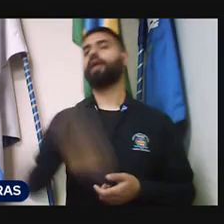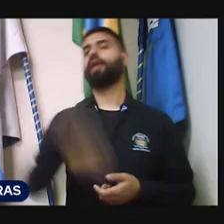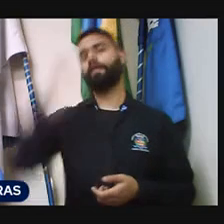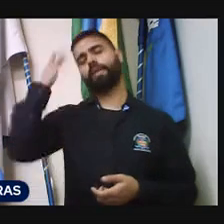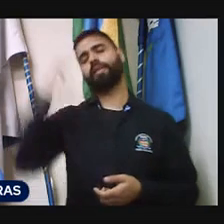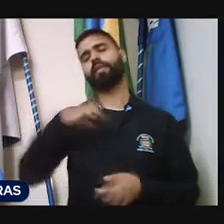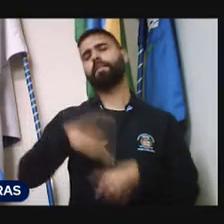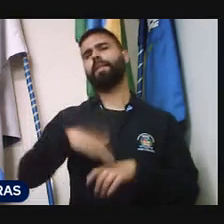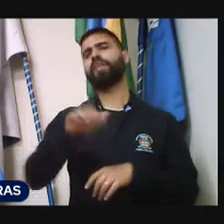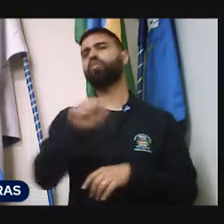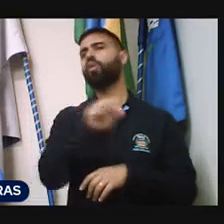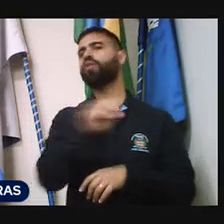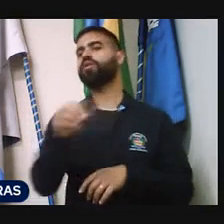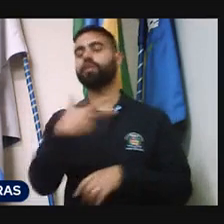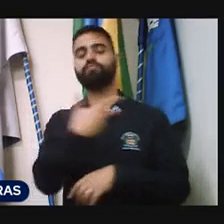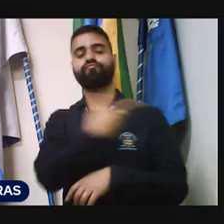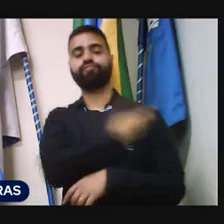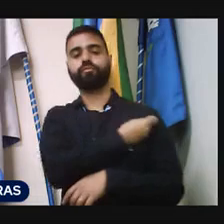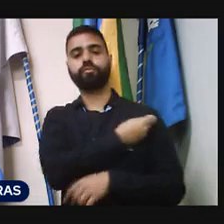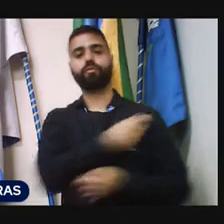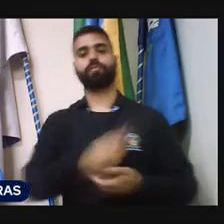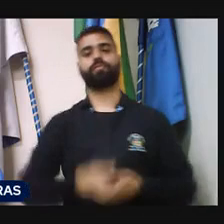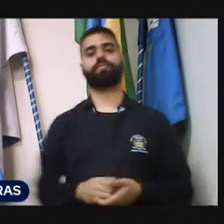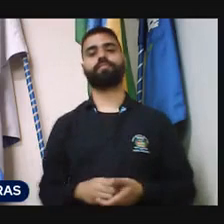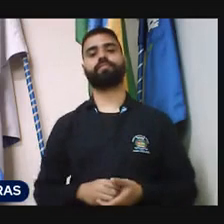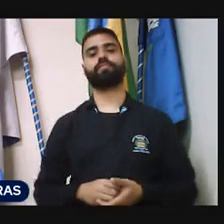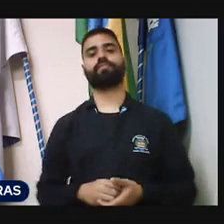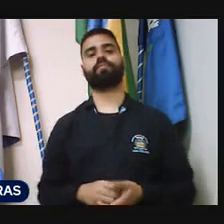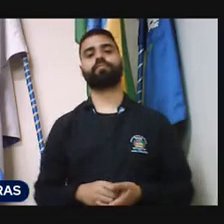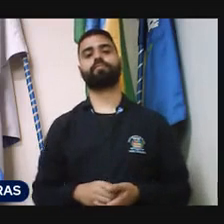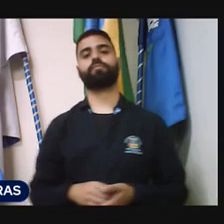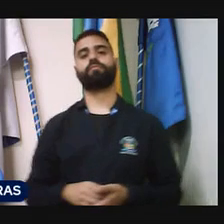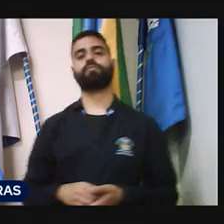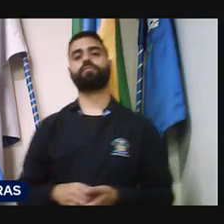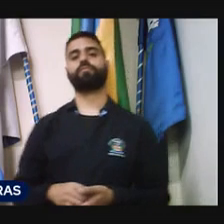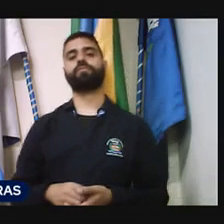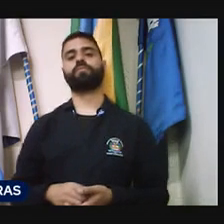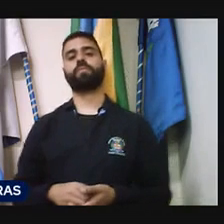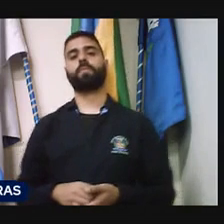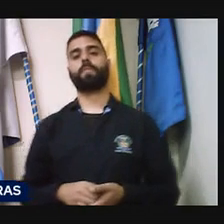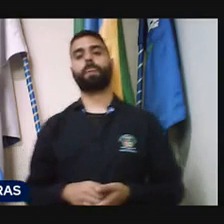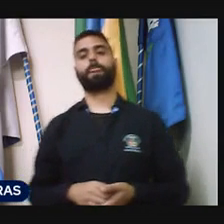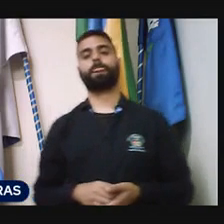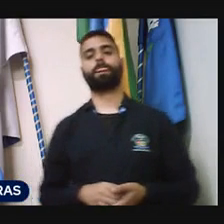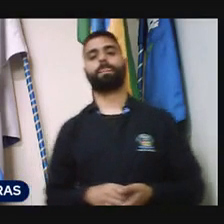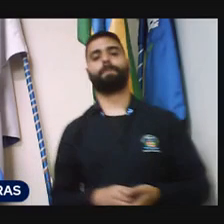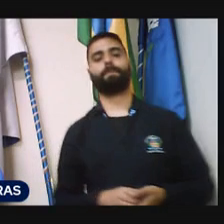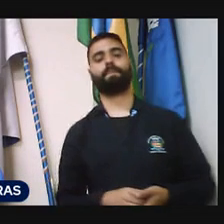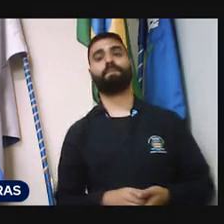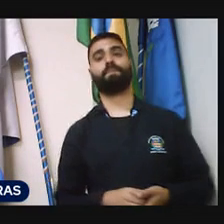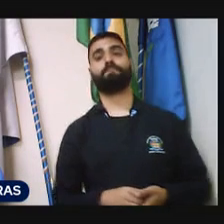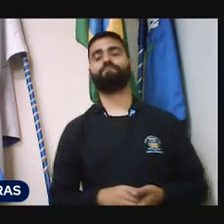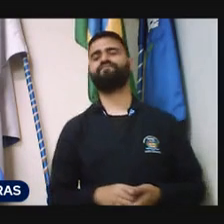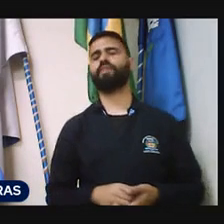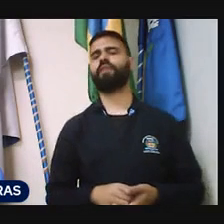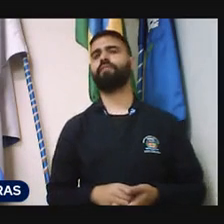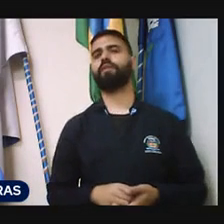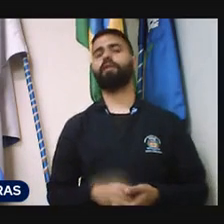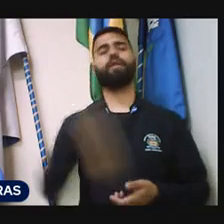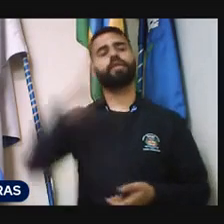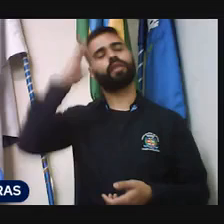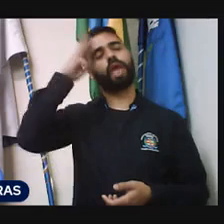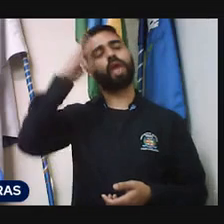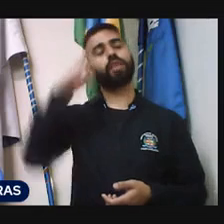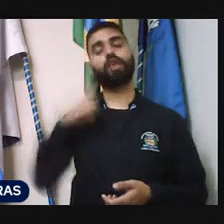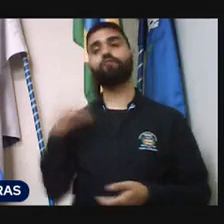doses vamos falar sobre o nosso requerimento quando o nosso secretário Rômulo Milagres teve ontem teve